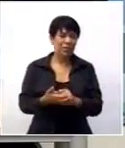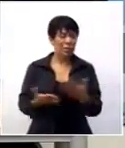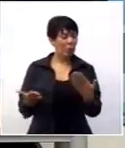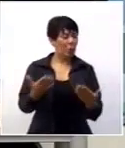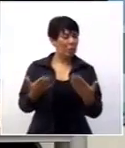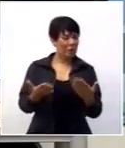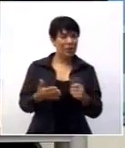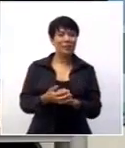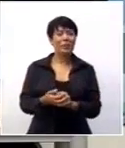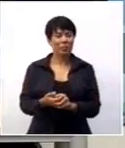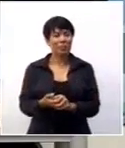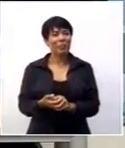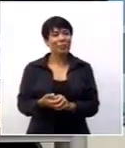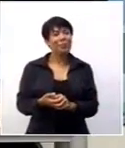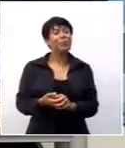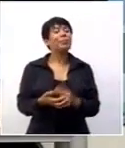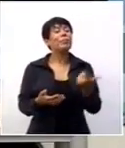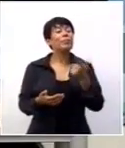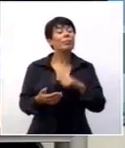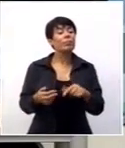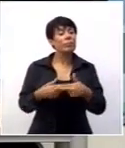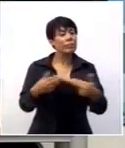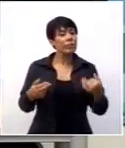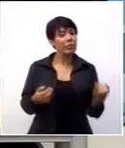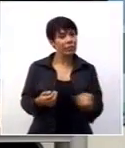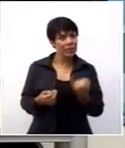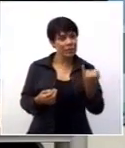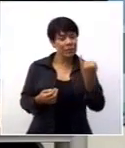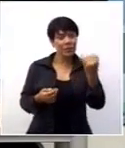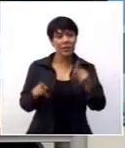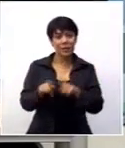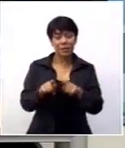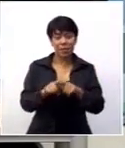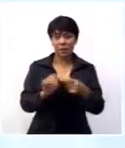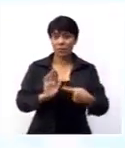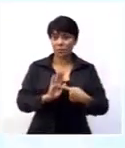outra característica. Outro ponto importante também que a gente tem